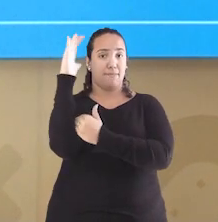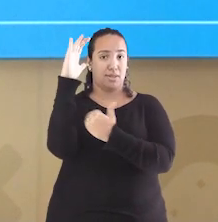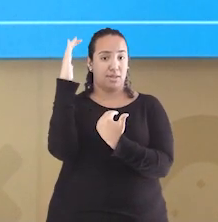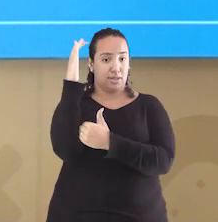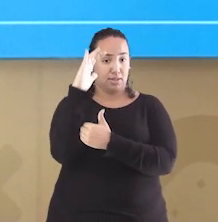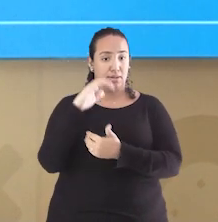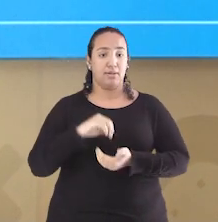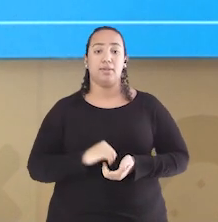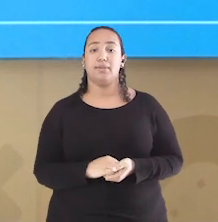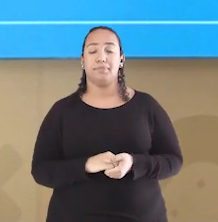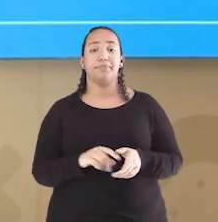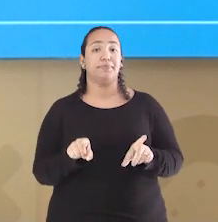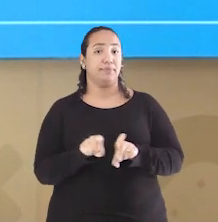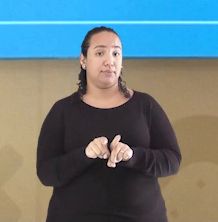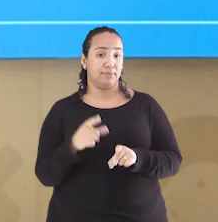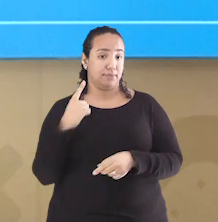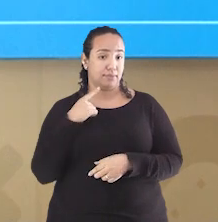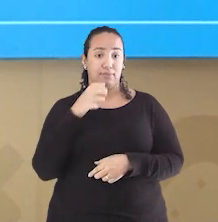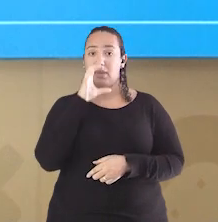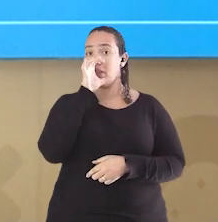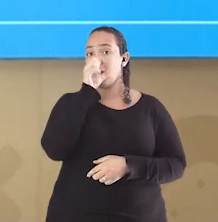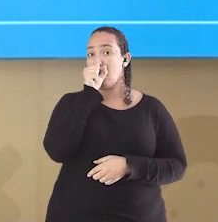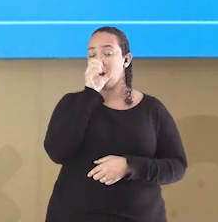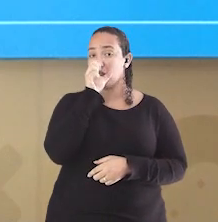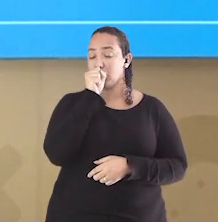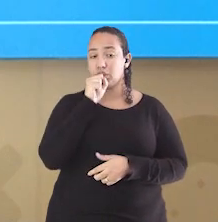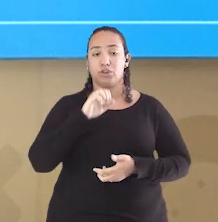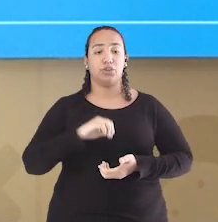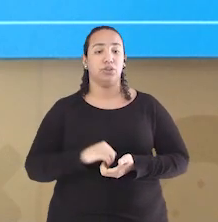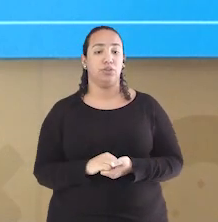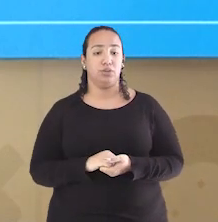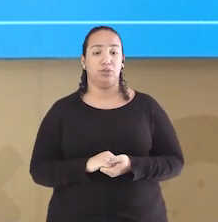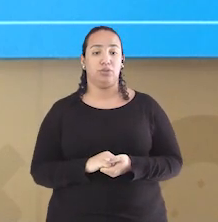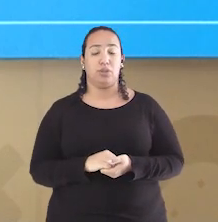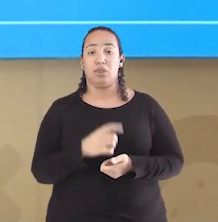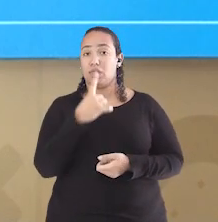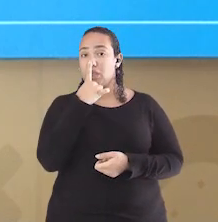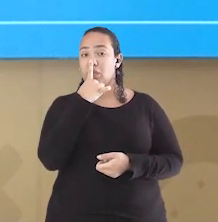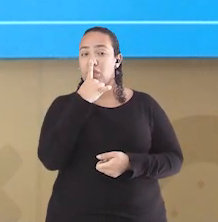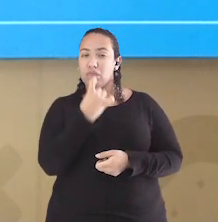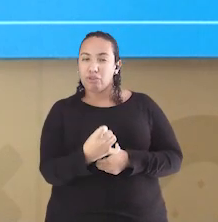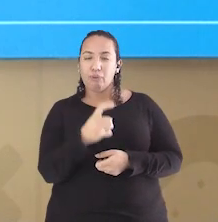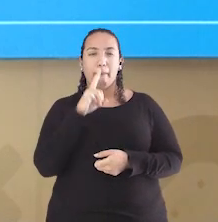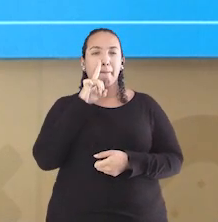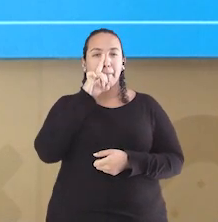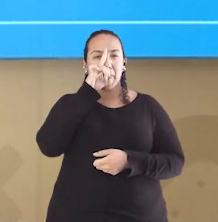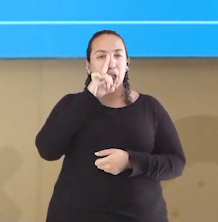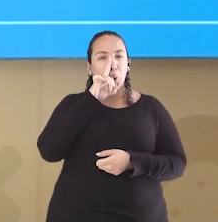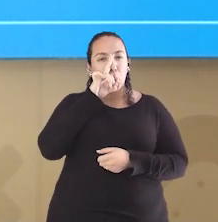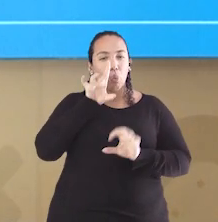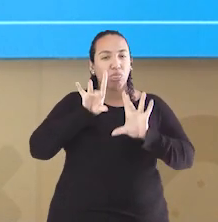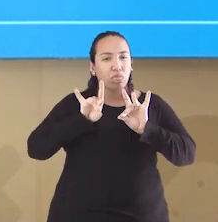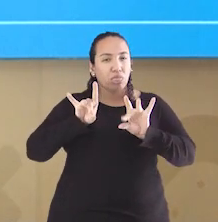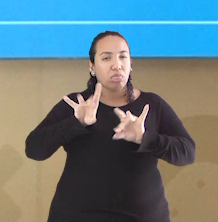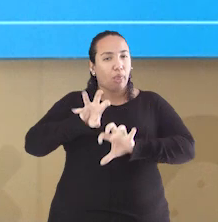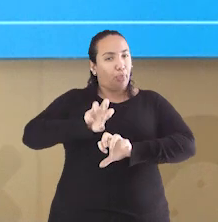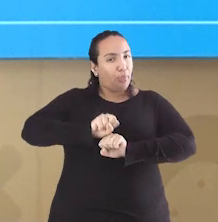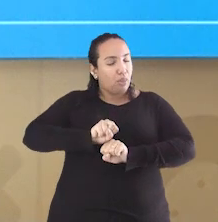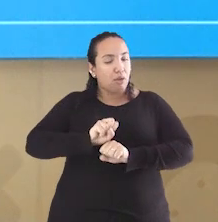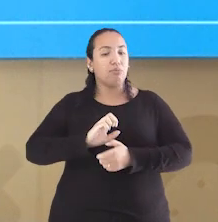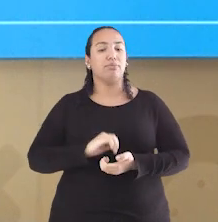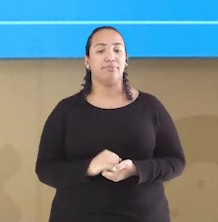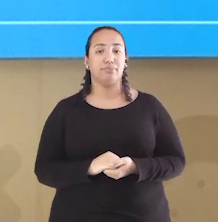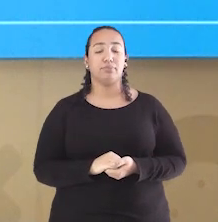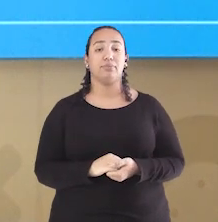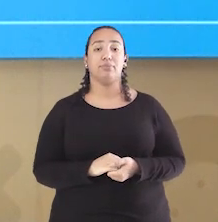madeira e também temos o laranja, que é para o lixo perigoso ou contaminado,